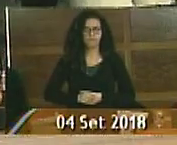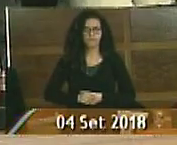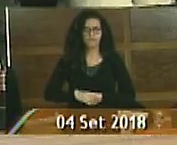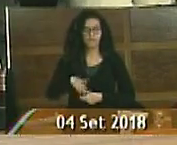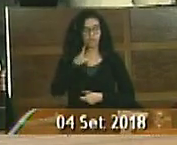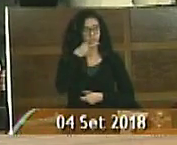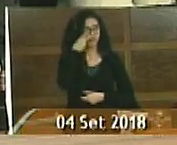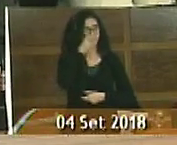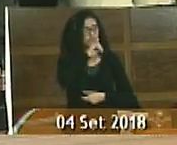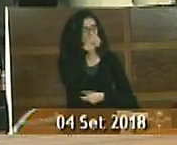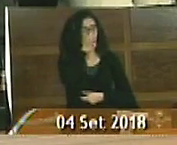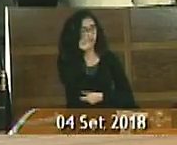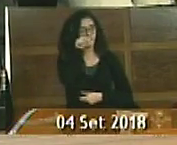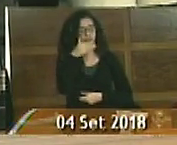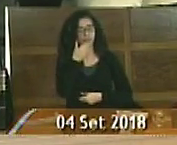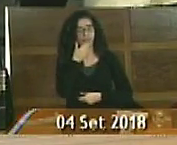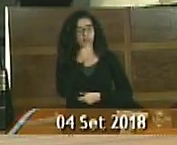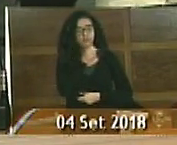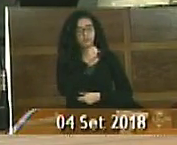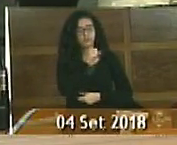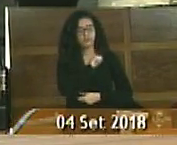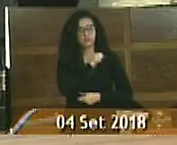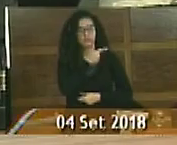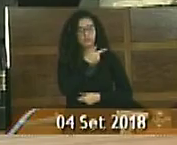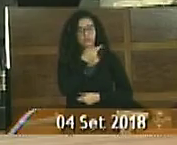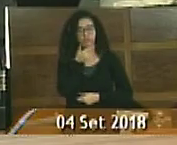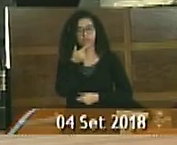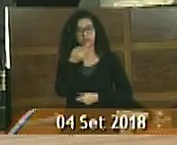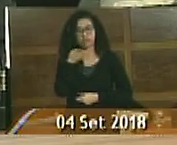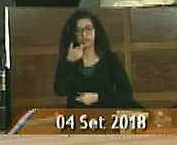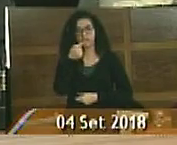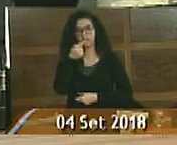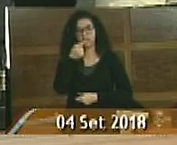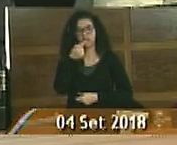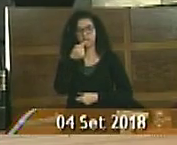Jean, indicação 2453,